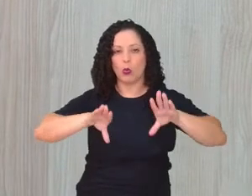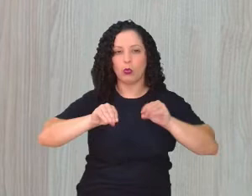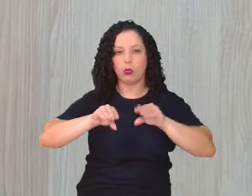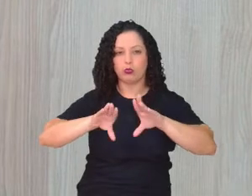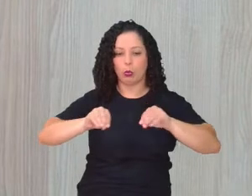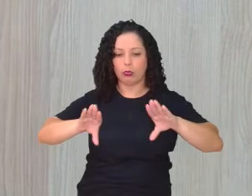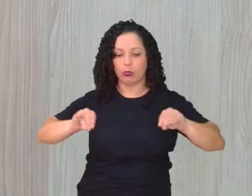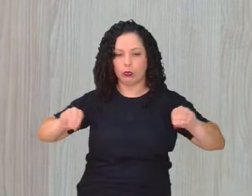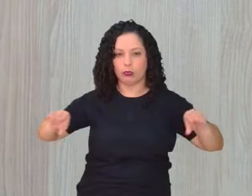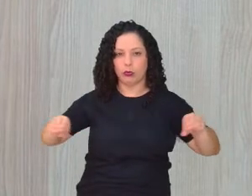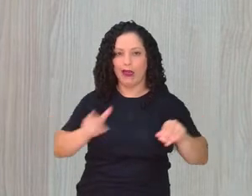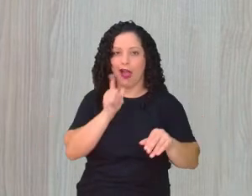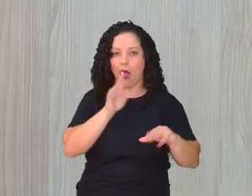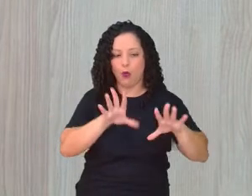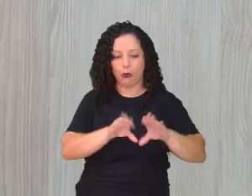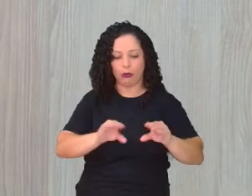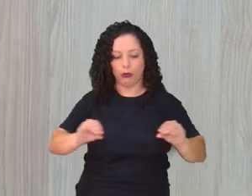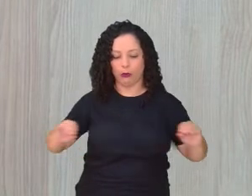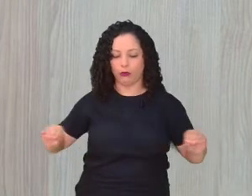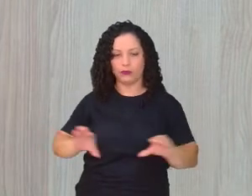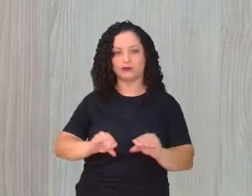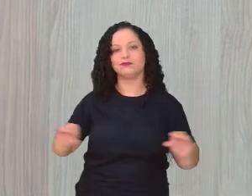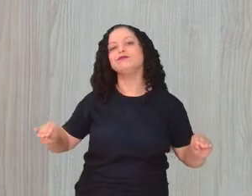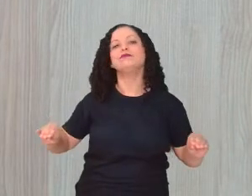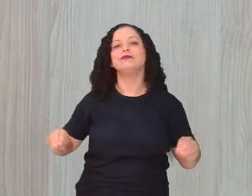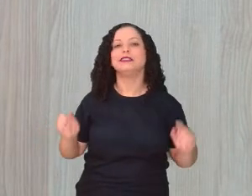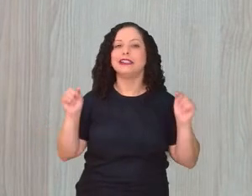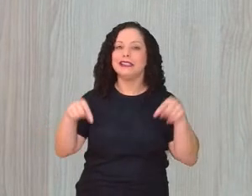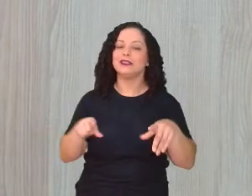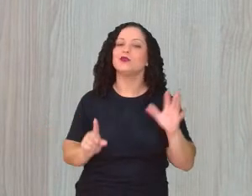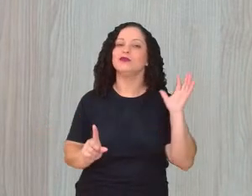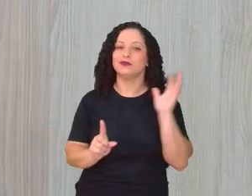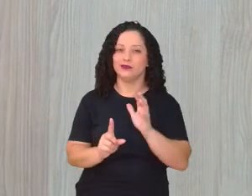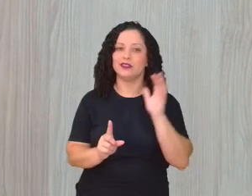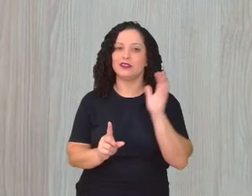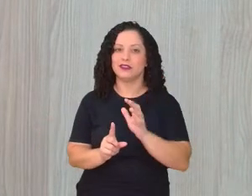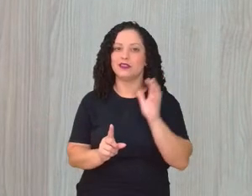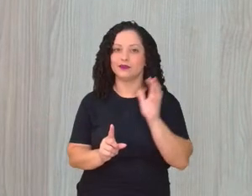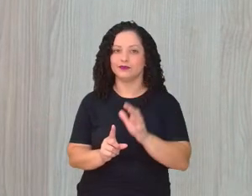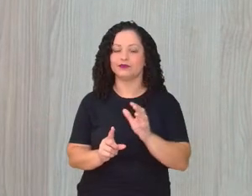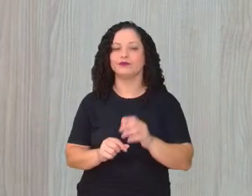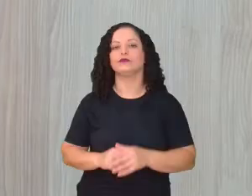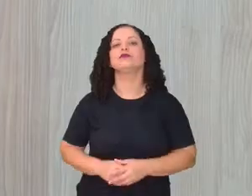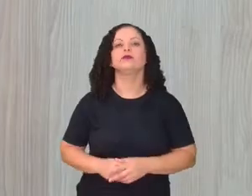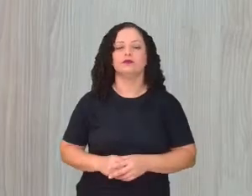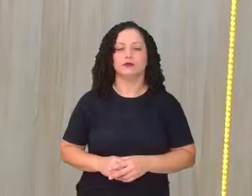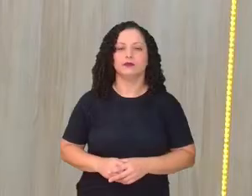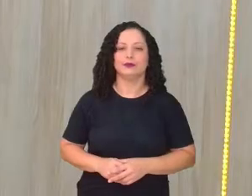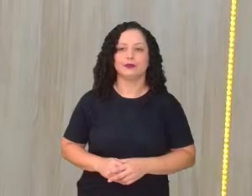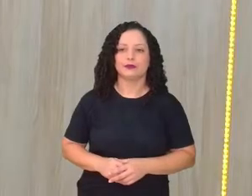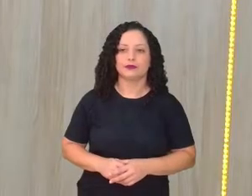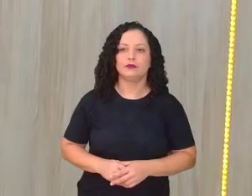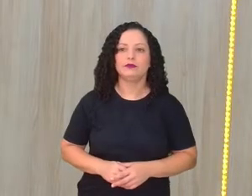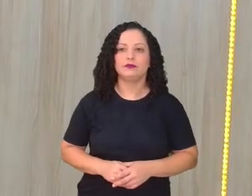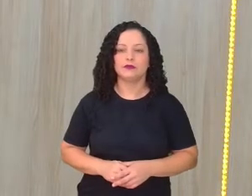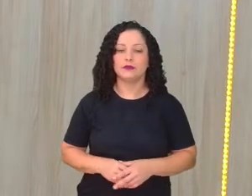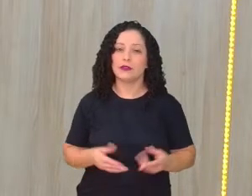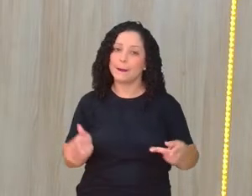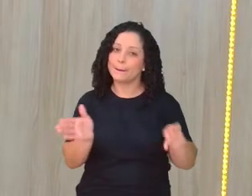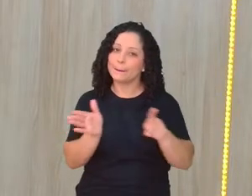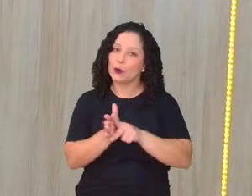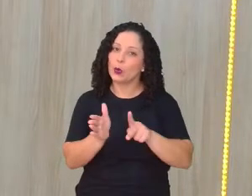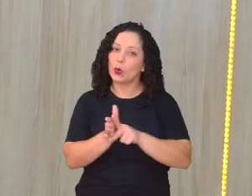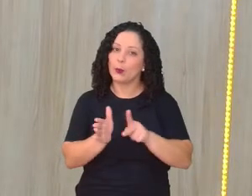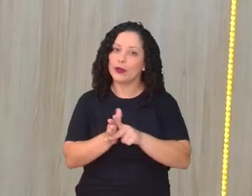Exatamente. provenientes dessas águas do rio ali, e isso era favorável para o solo. Né? Exatamente, né, professora? A própria questão